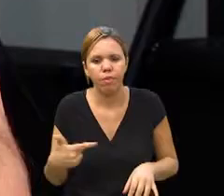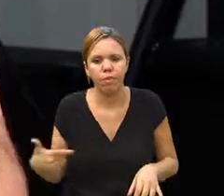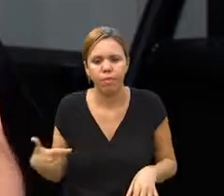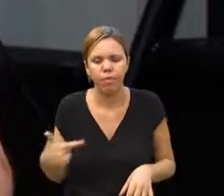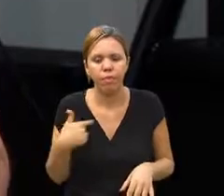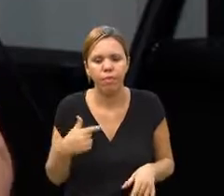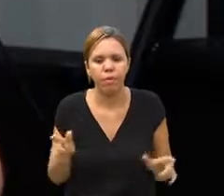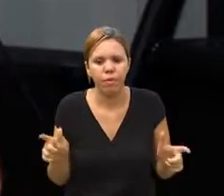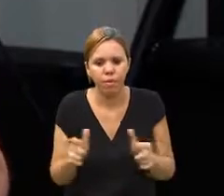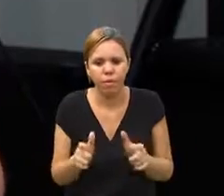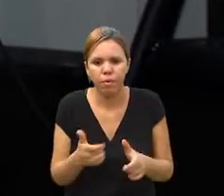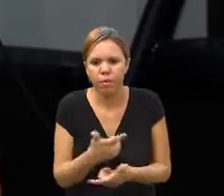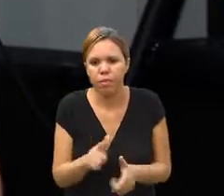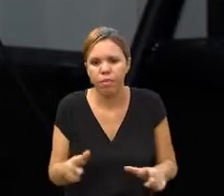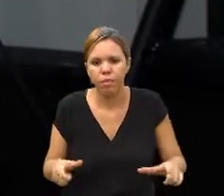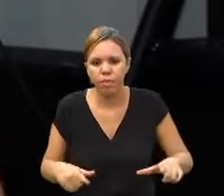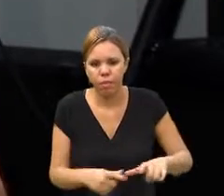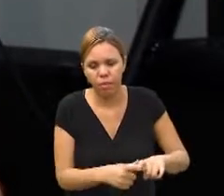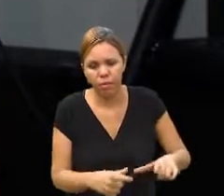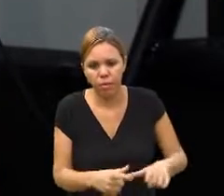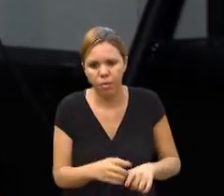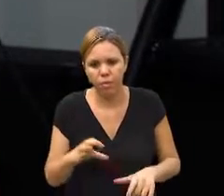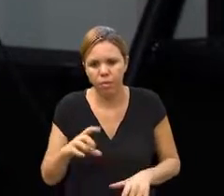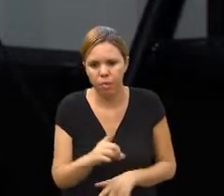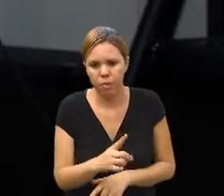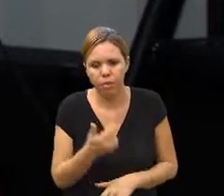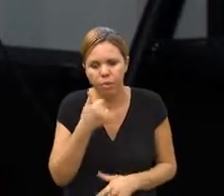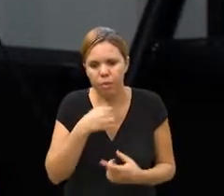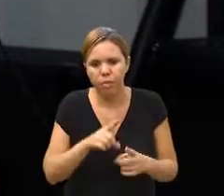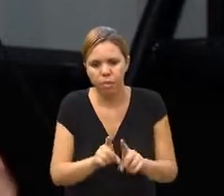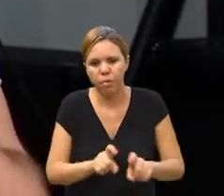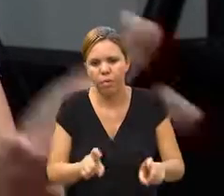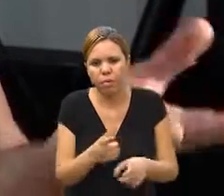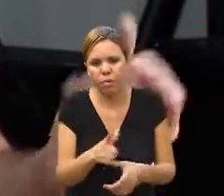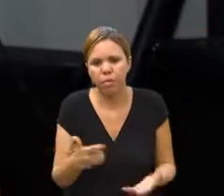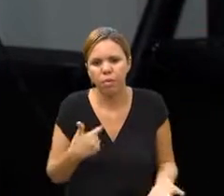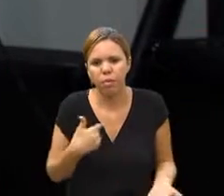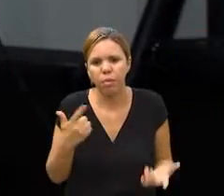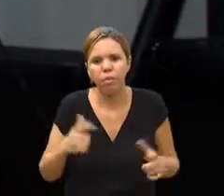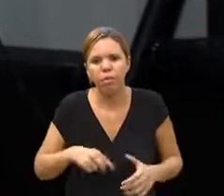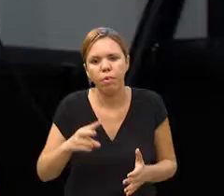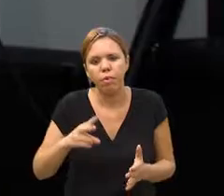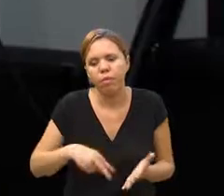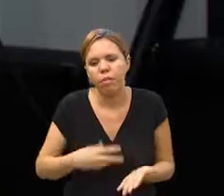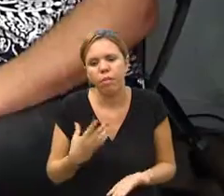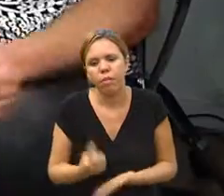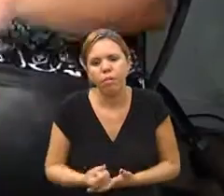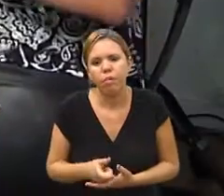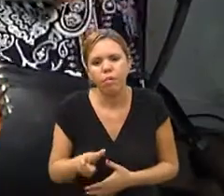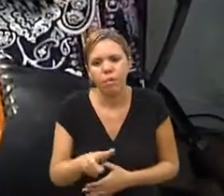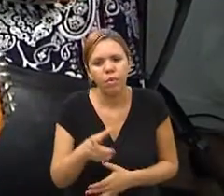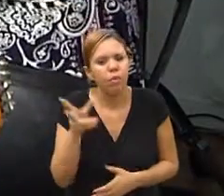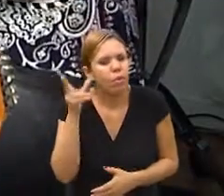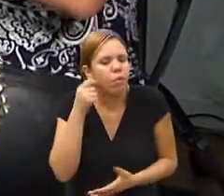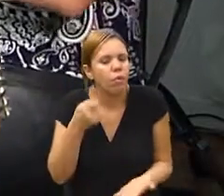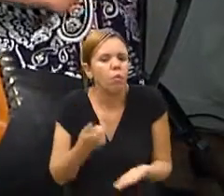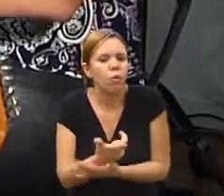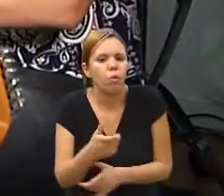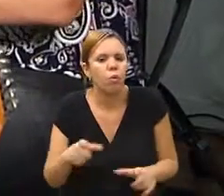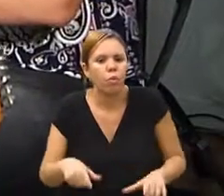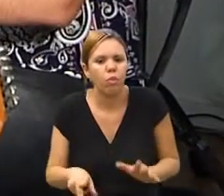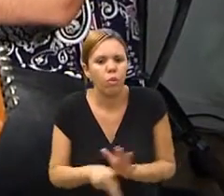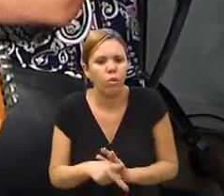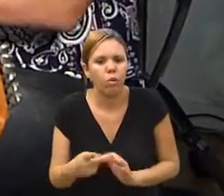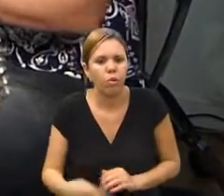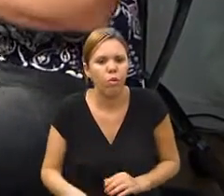um Mac Mini que não tem leitor de CD. O computador da minha esposa não tem leitor de CD. Eu não tenho onde ler o CD, eu não tenho onde escutar. Eu teria que comprar um aparelho para